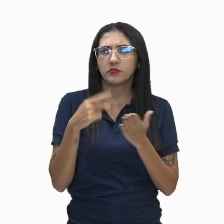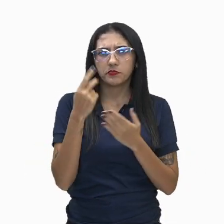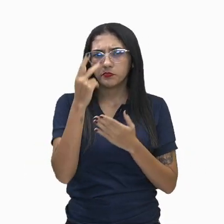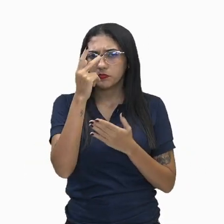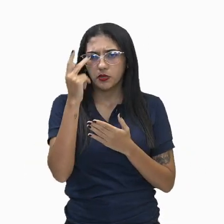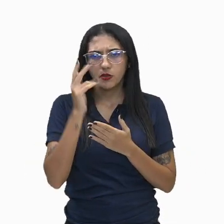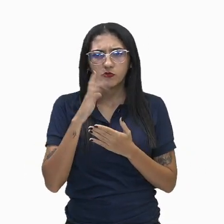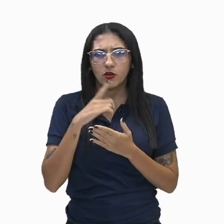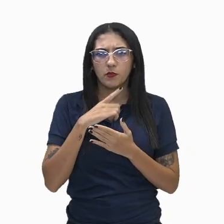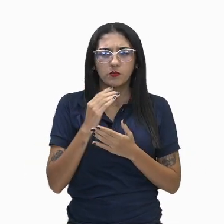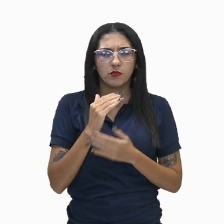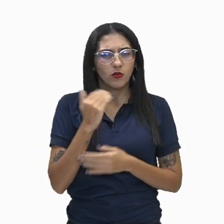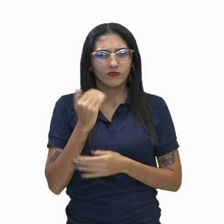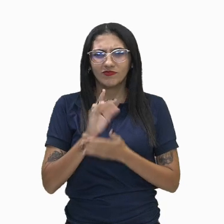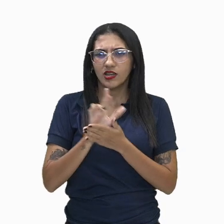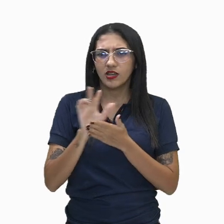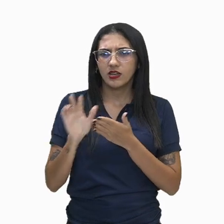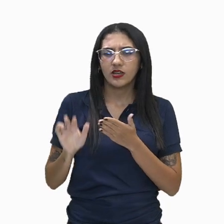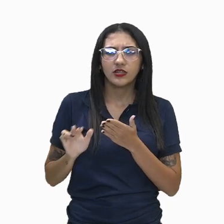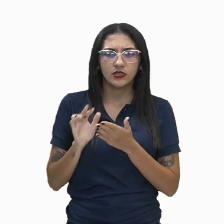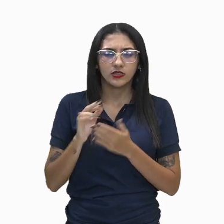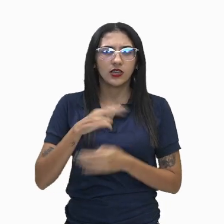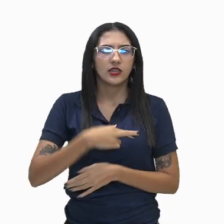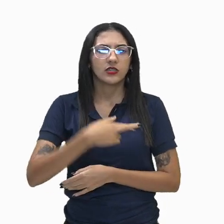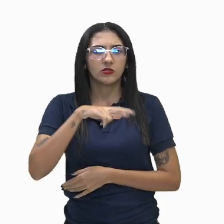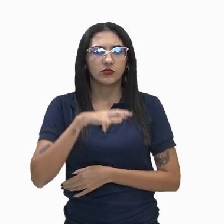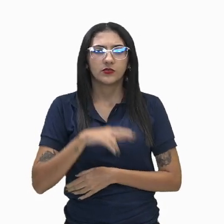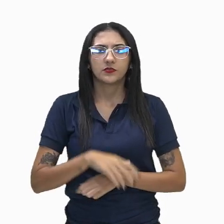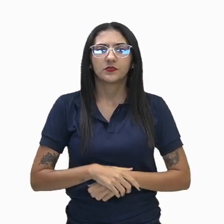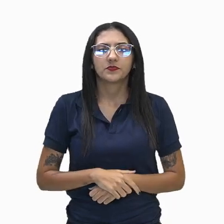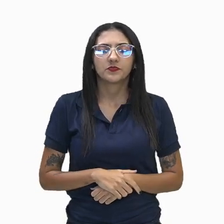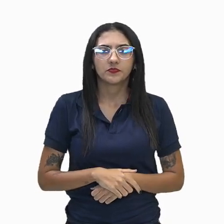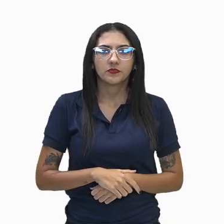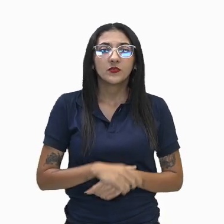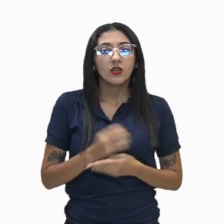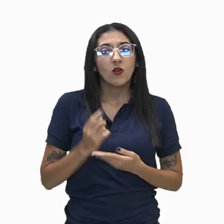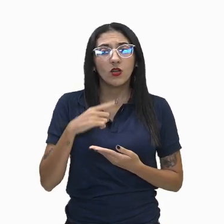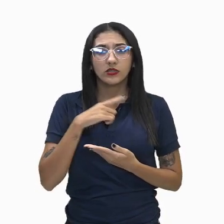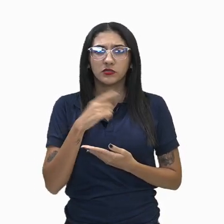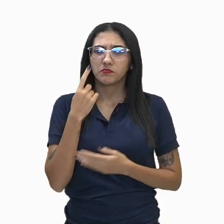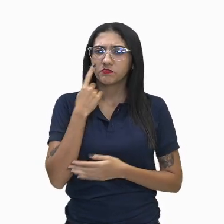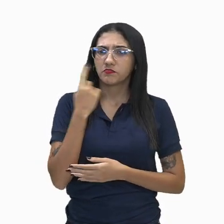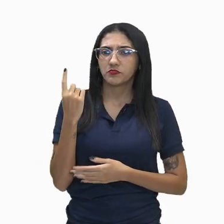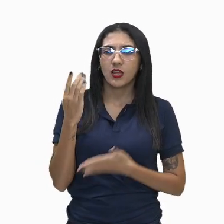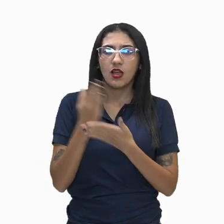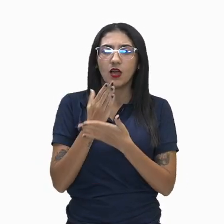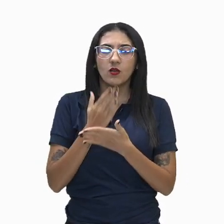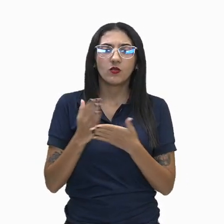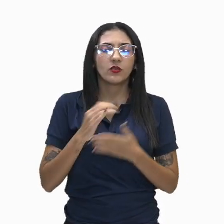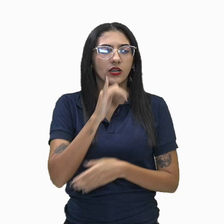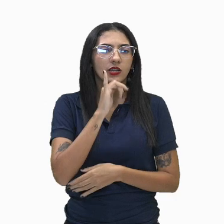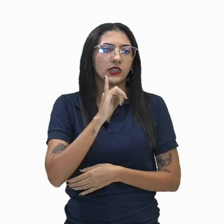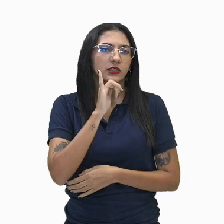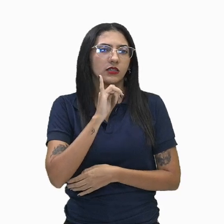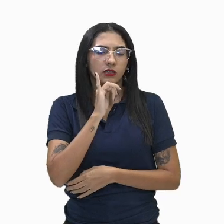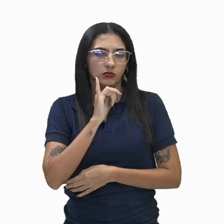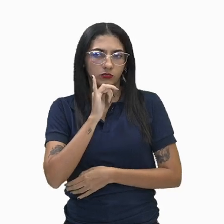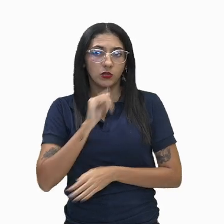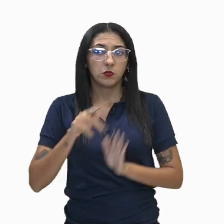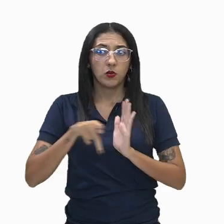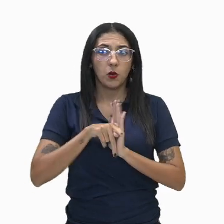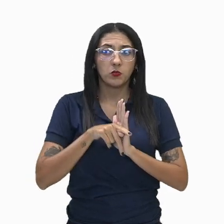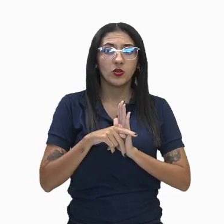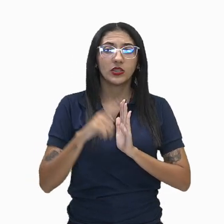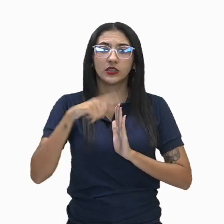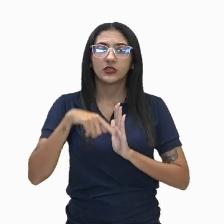muito usado em várias religiões, né? Então, esses são alguns exemplos de